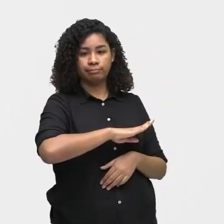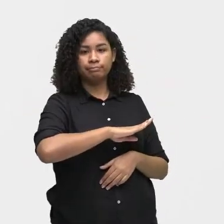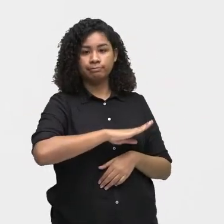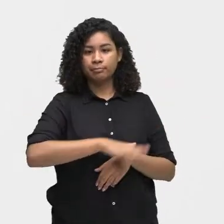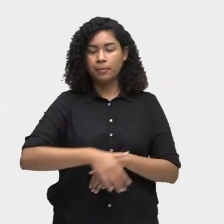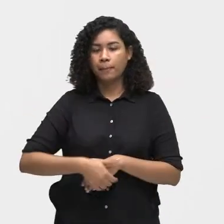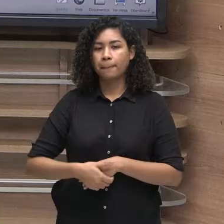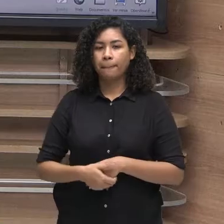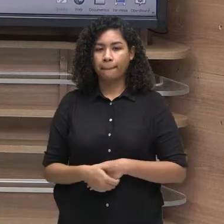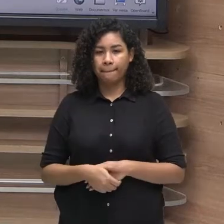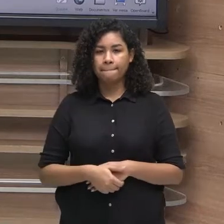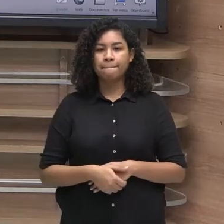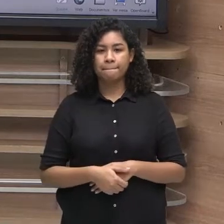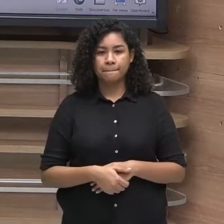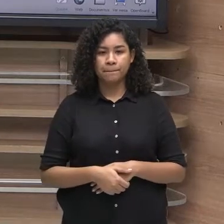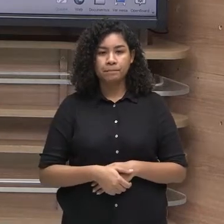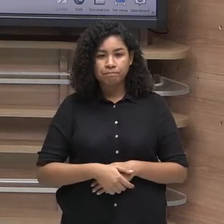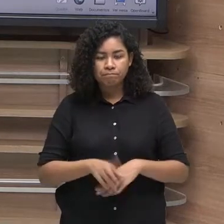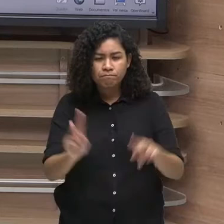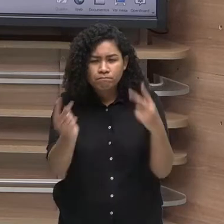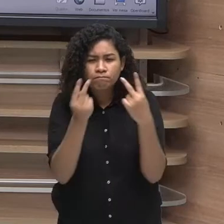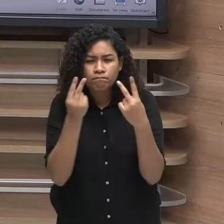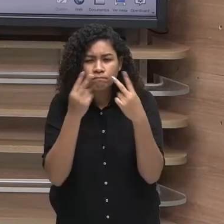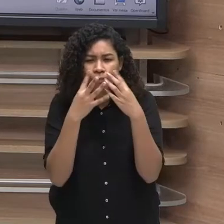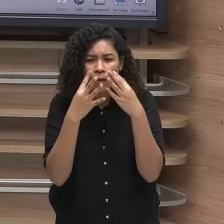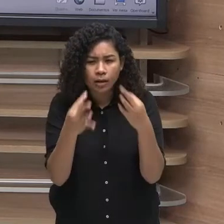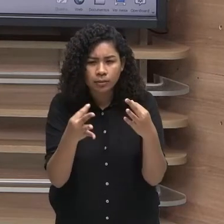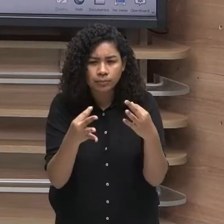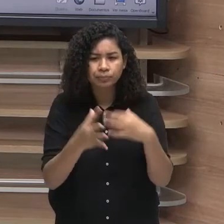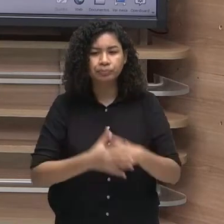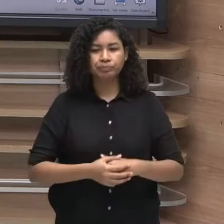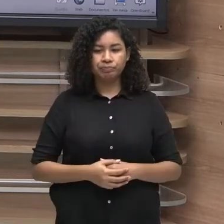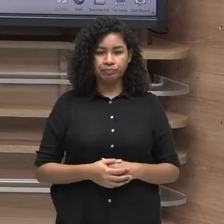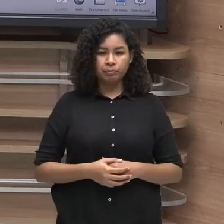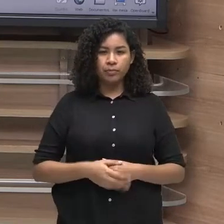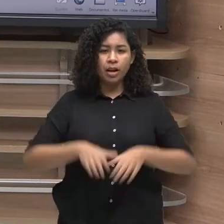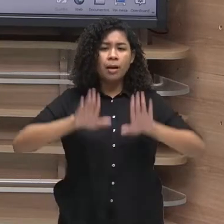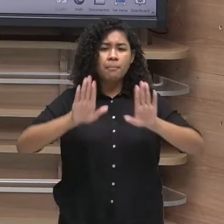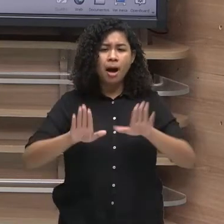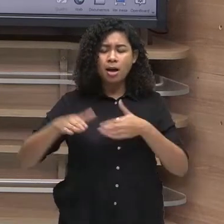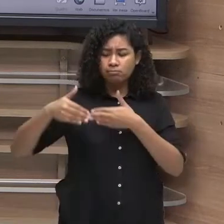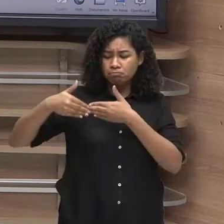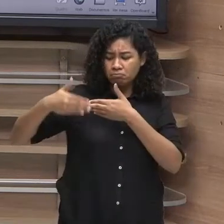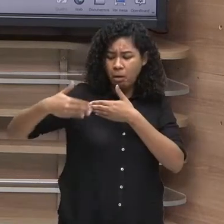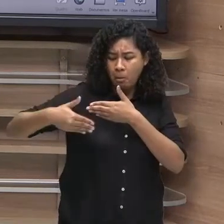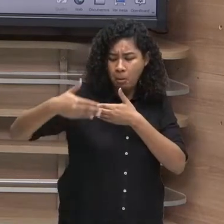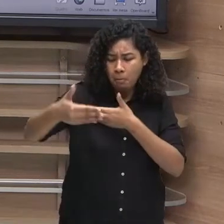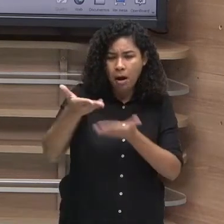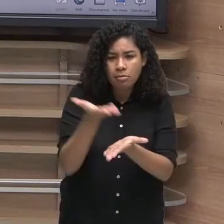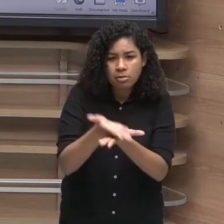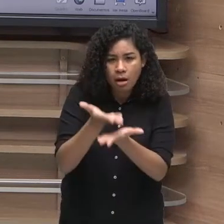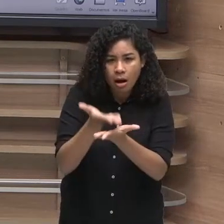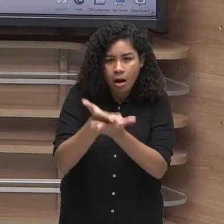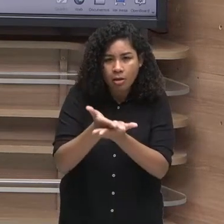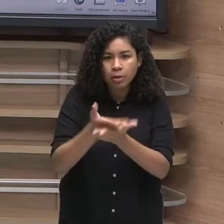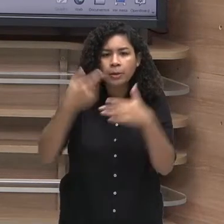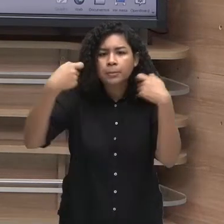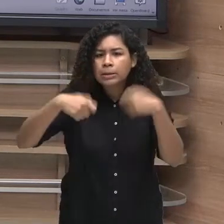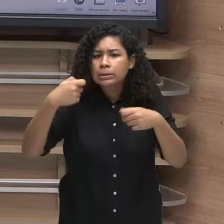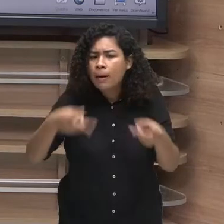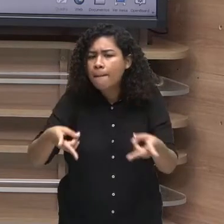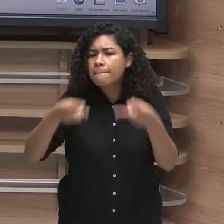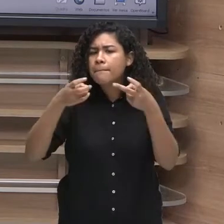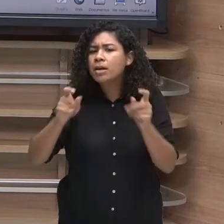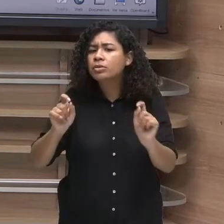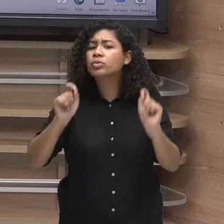preste atenção aqui comigo, por gentileza, né? O que nós devemos ver ao longo desta aula de hoje, né? Ao longo da aula de hoje nós